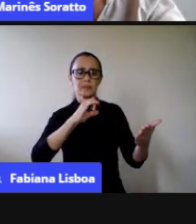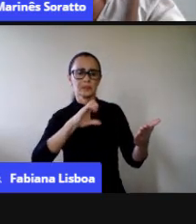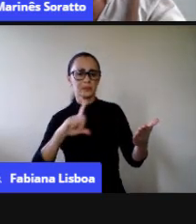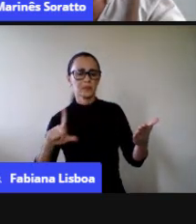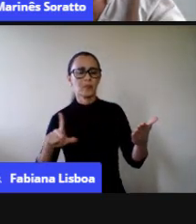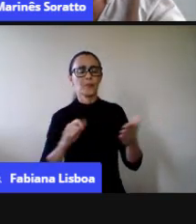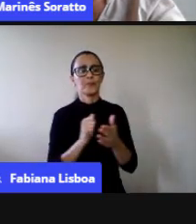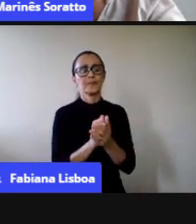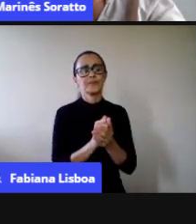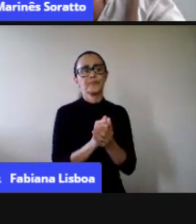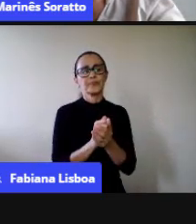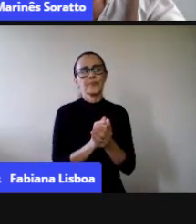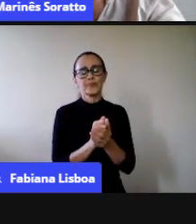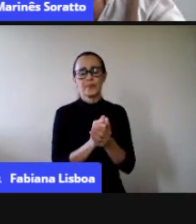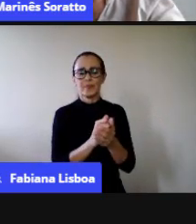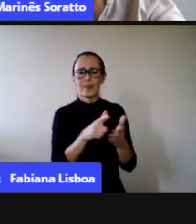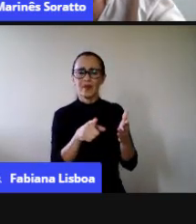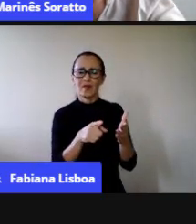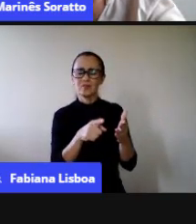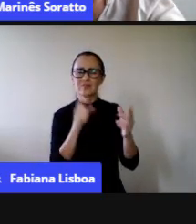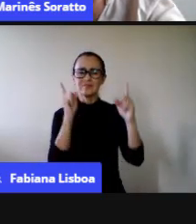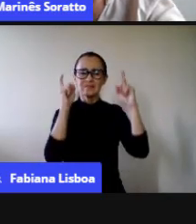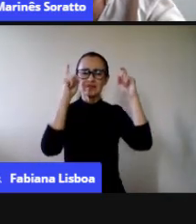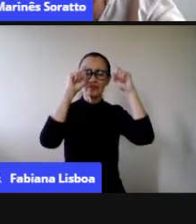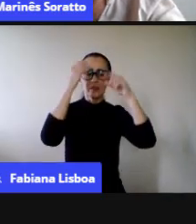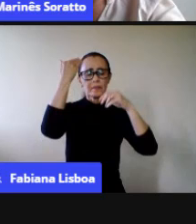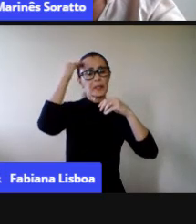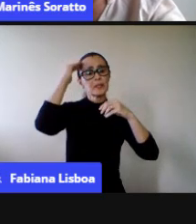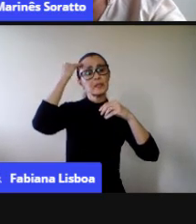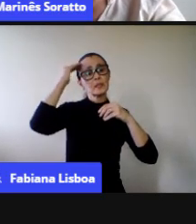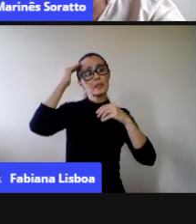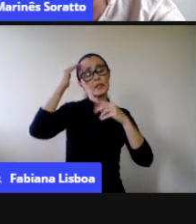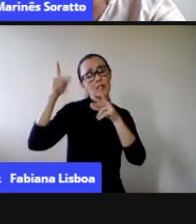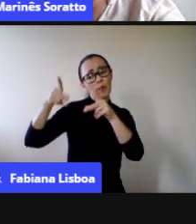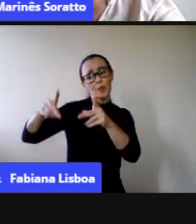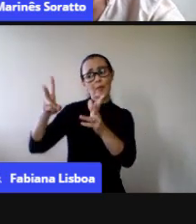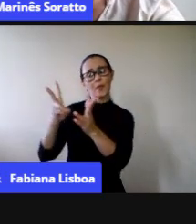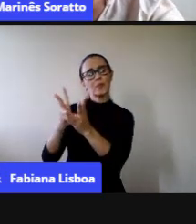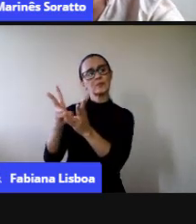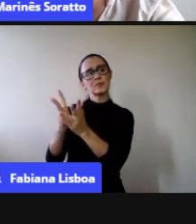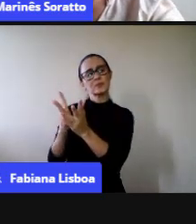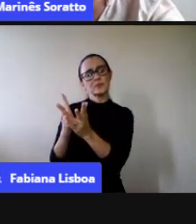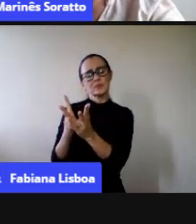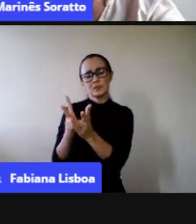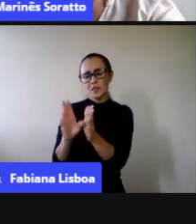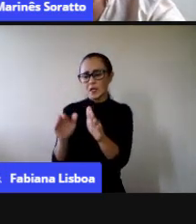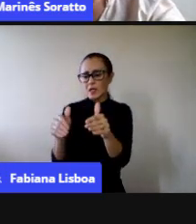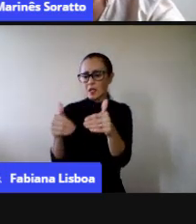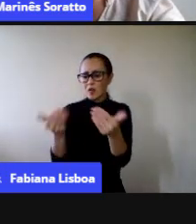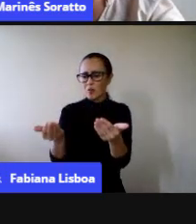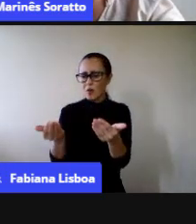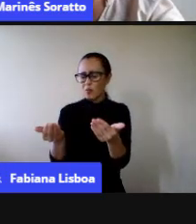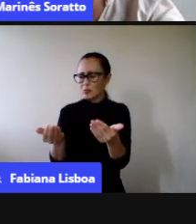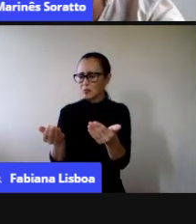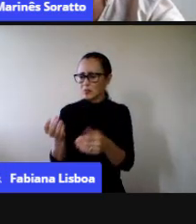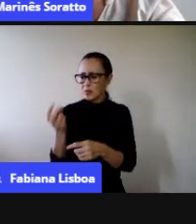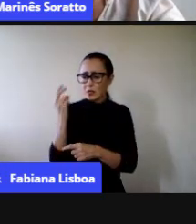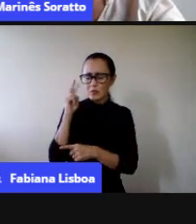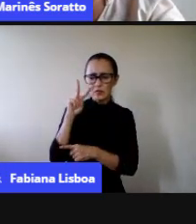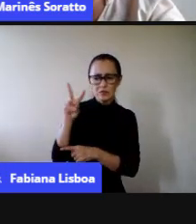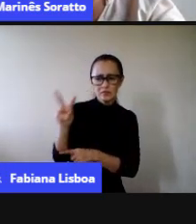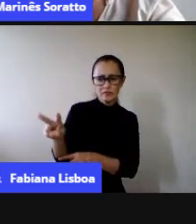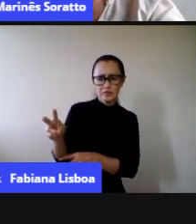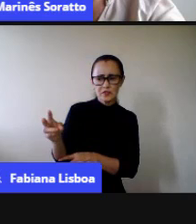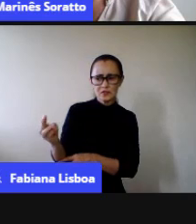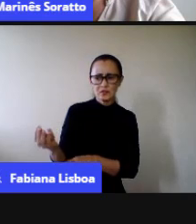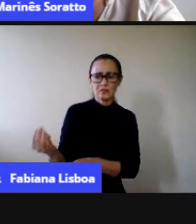Cabeça, sobre as dificuldades para entender os povos indígenas. Né? Então, qual que é o indígena que mora na nossa cabeça?